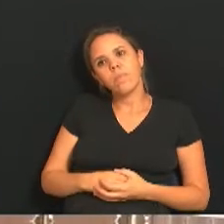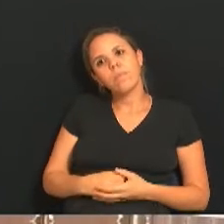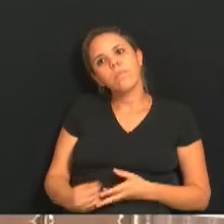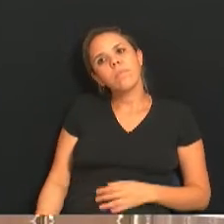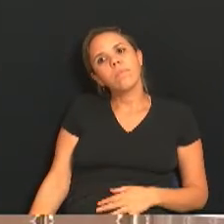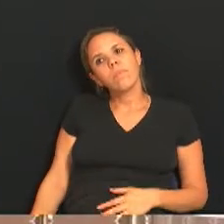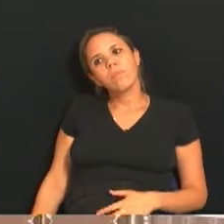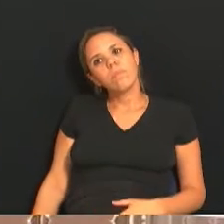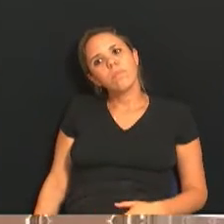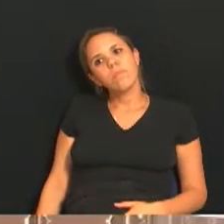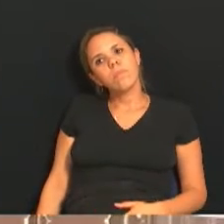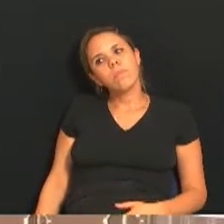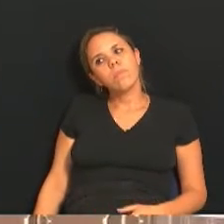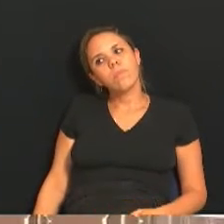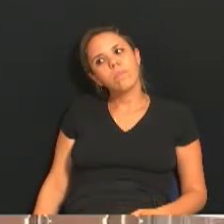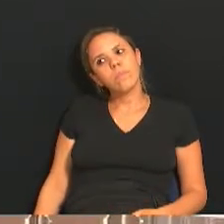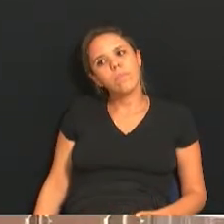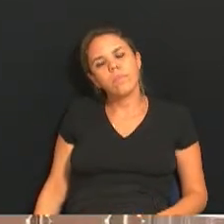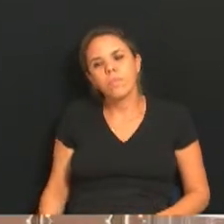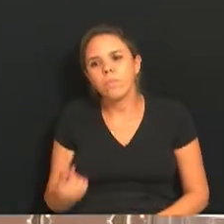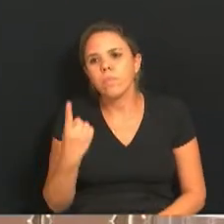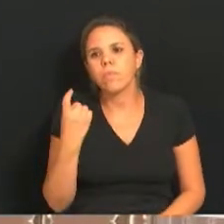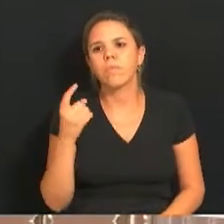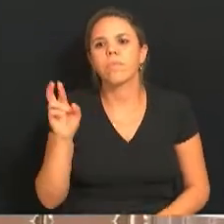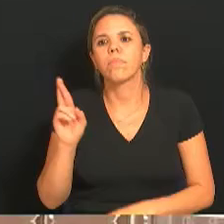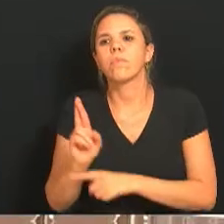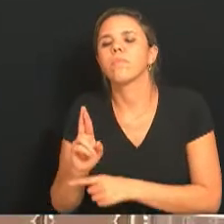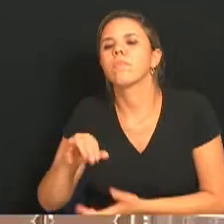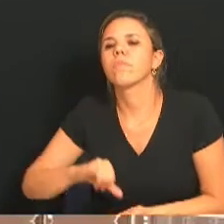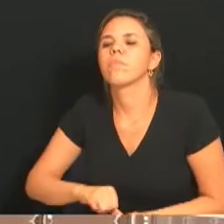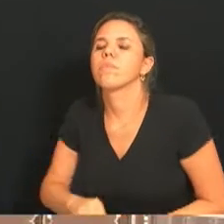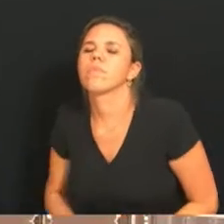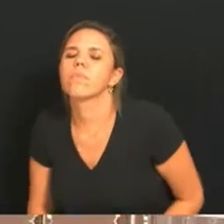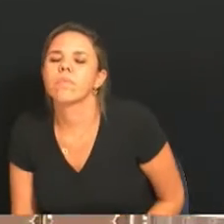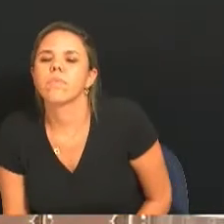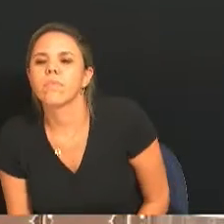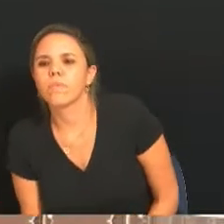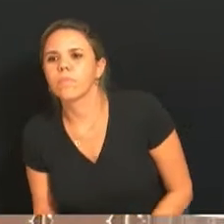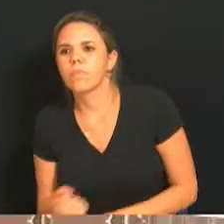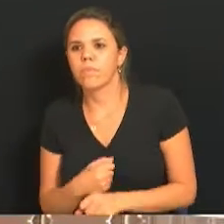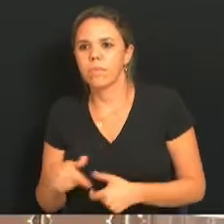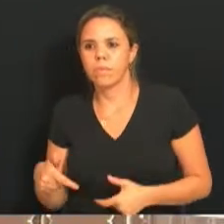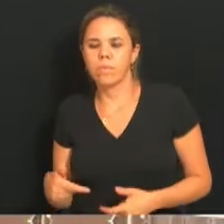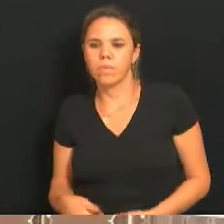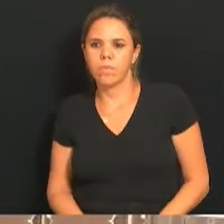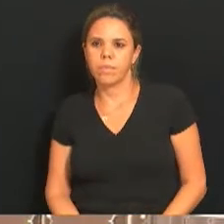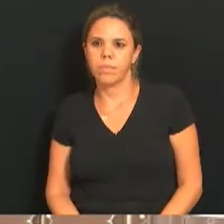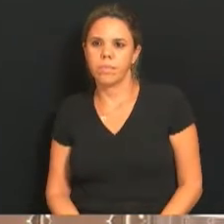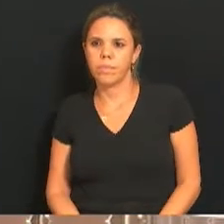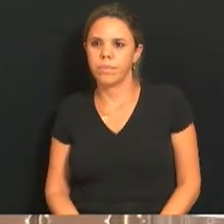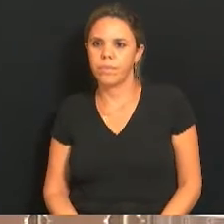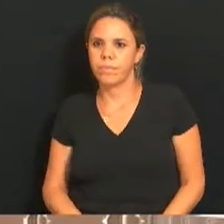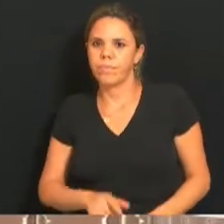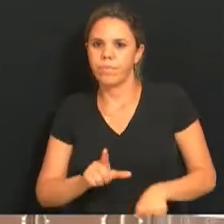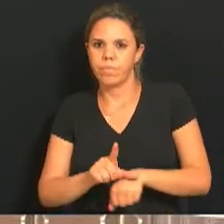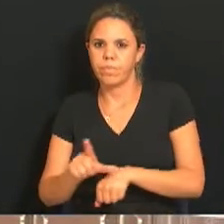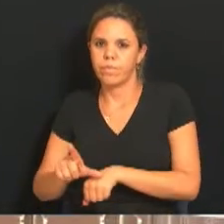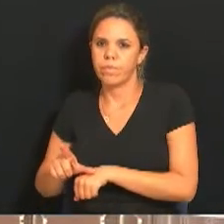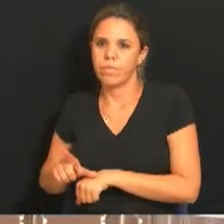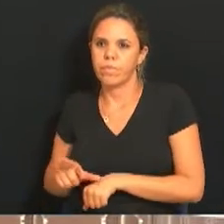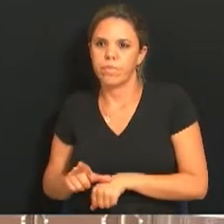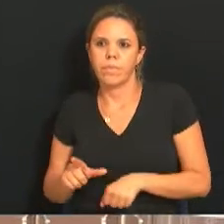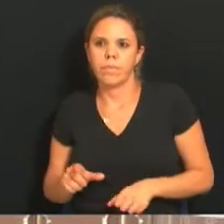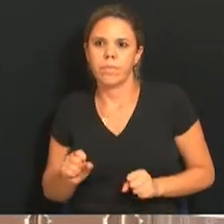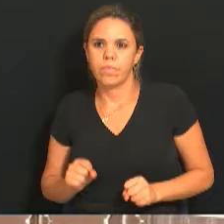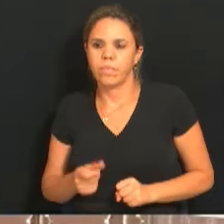um representante da região central, uma pessoa que já trabalhou muito tempo aí, trabalha ainda, né, com comércio aí na região central, que o senhor